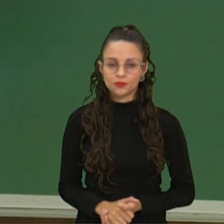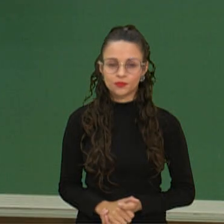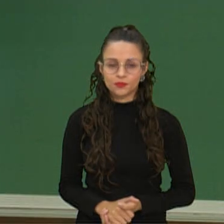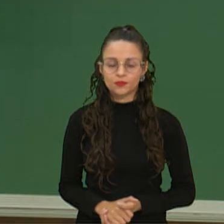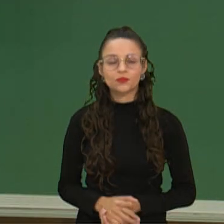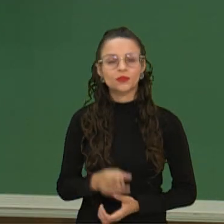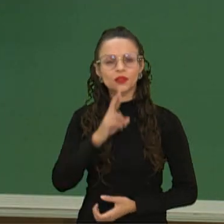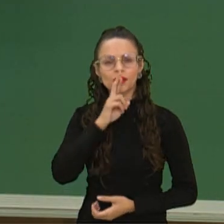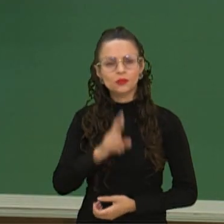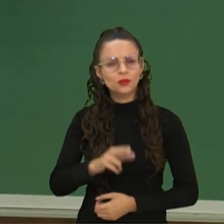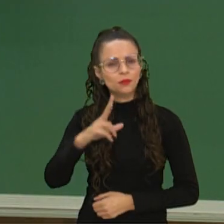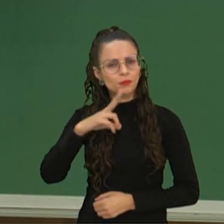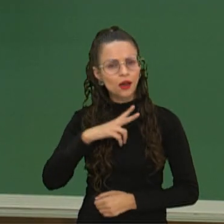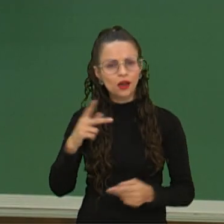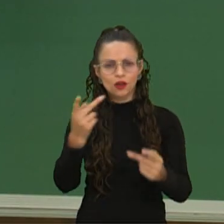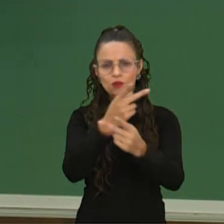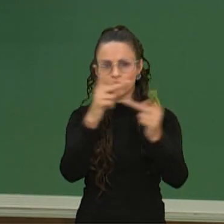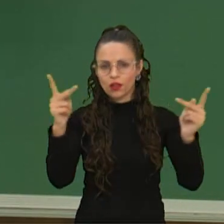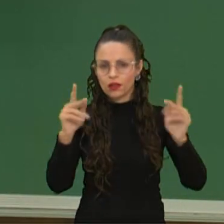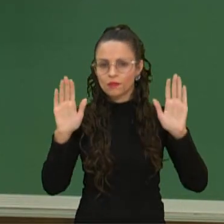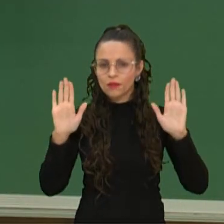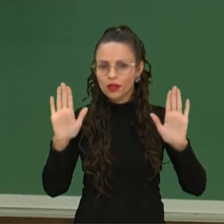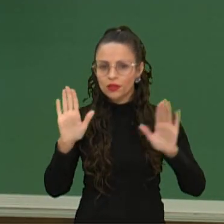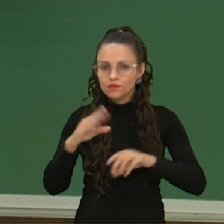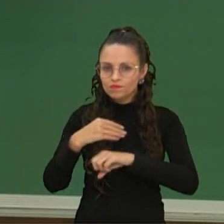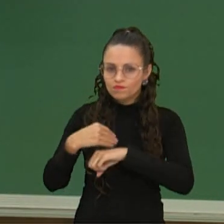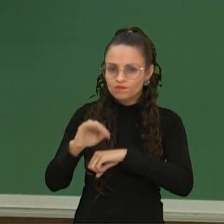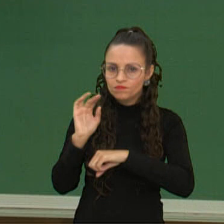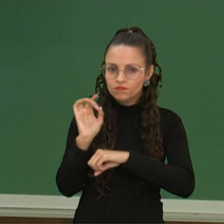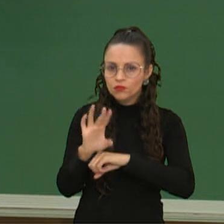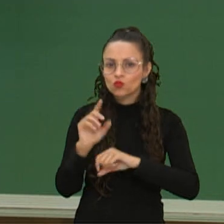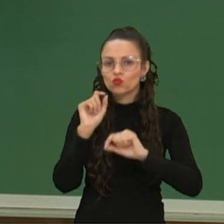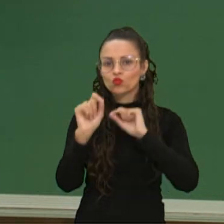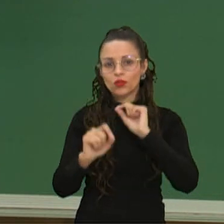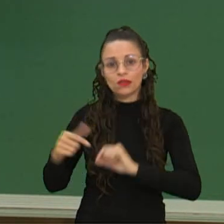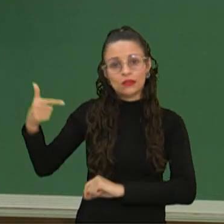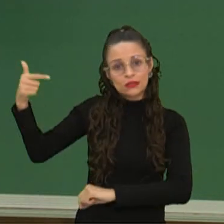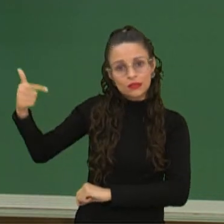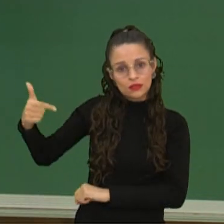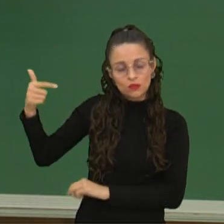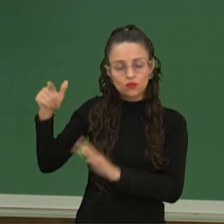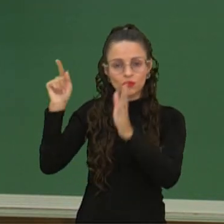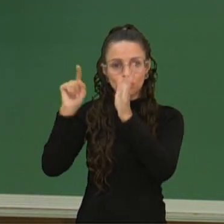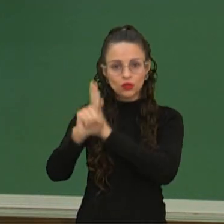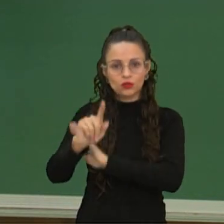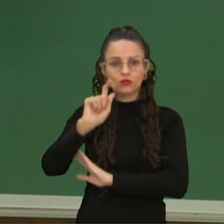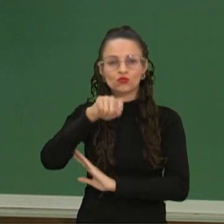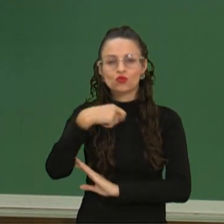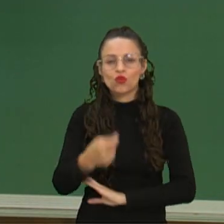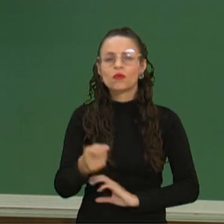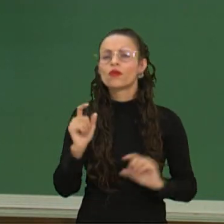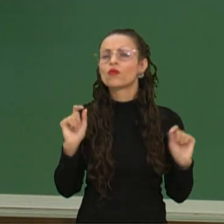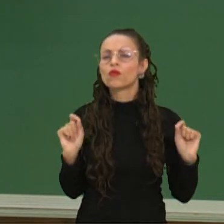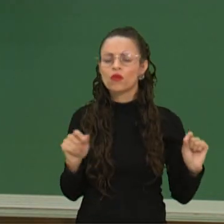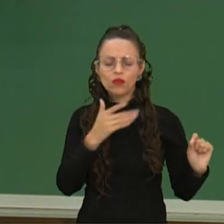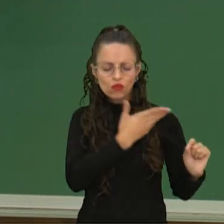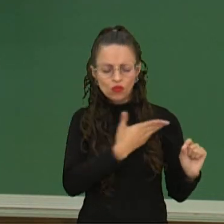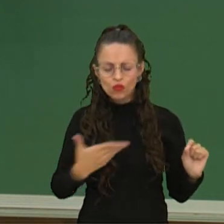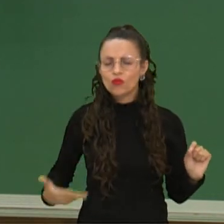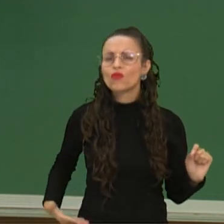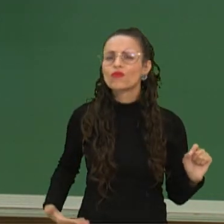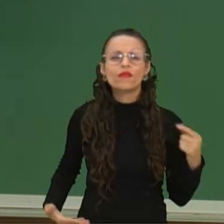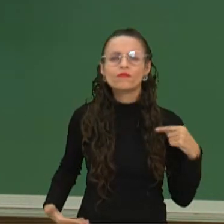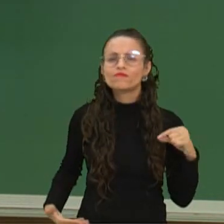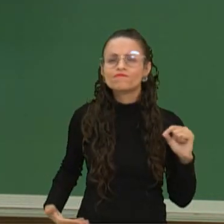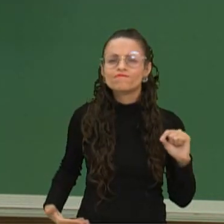São respostas pessoais, mas eu só vou dar um comentário, vou começar pela segunda pergunta aqui, sobre o que o governo poderia fazer. É claro